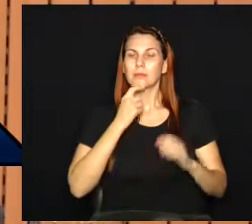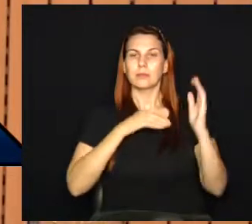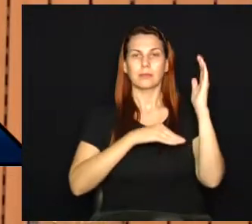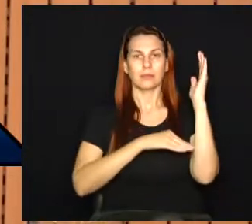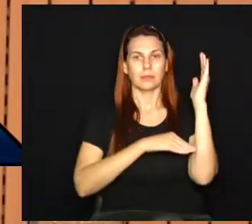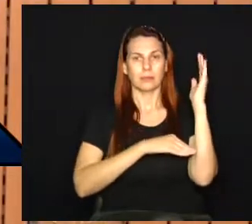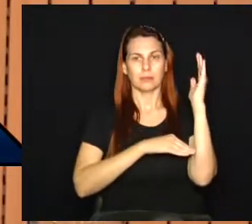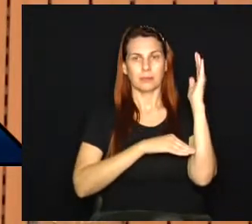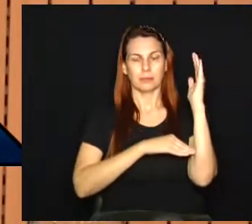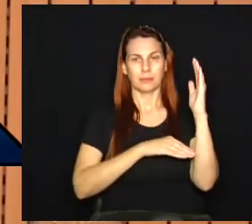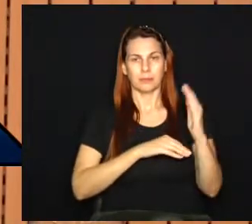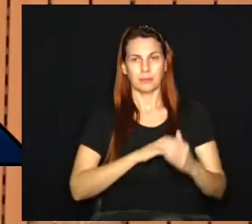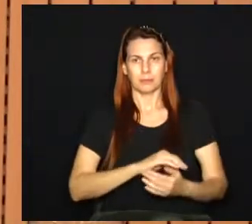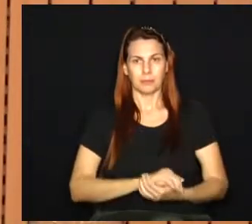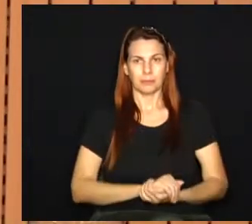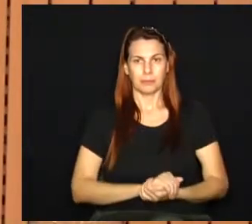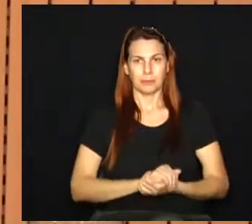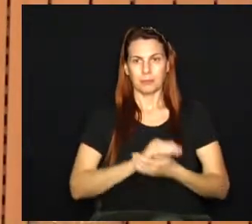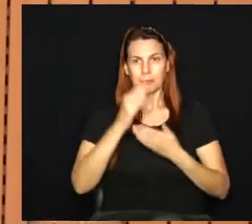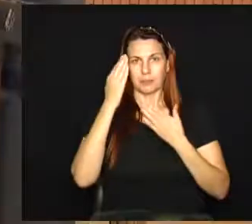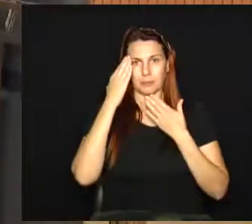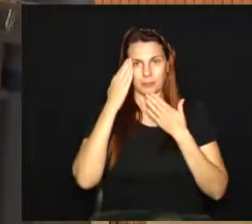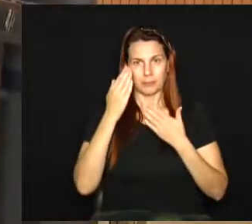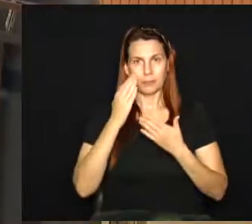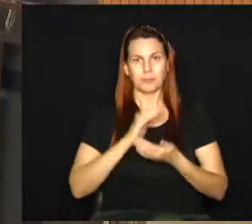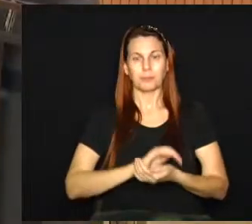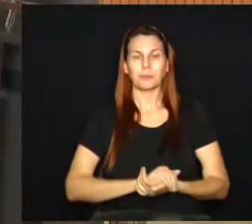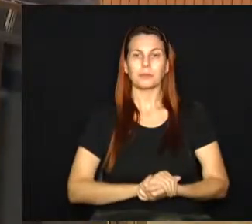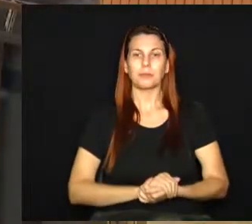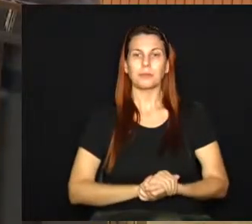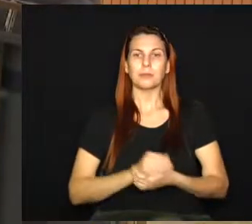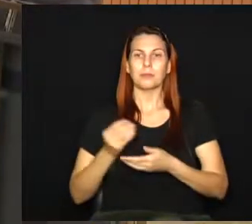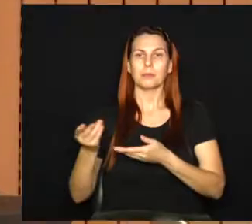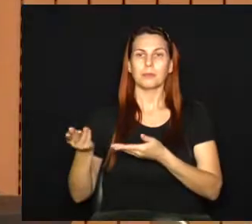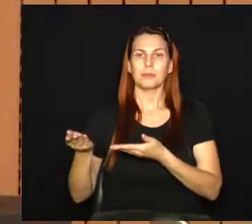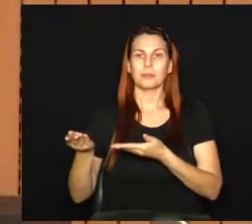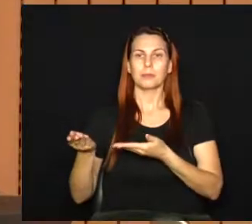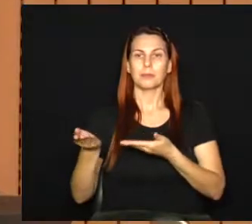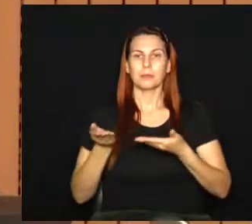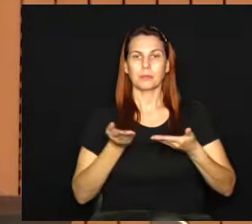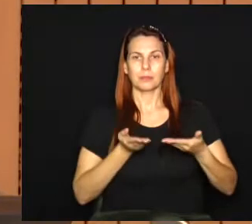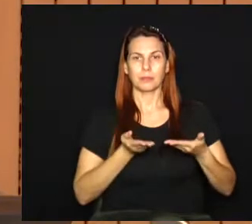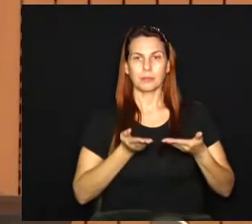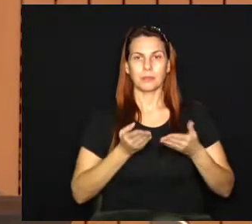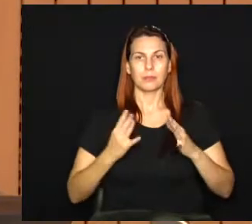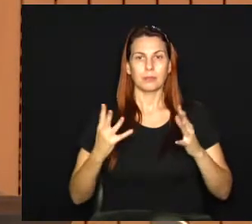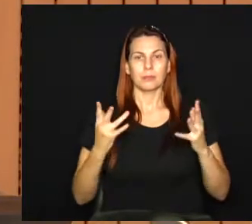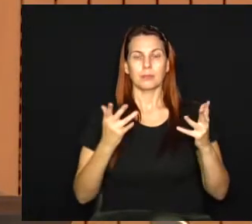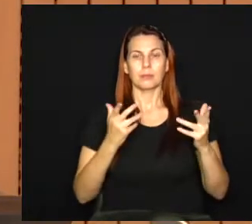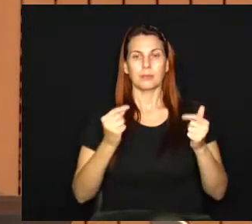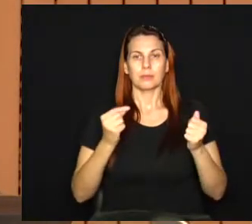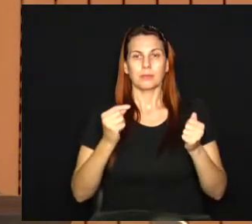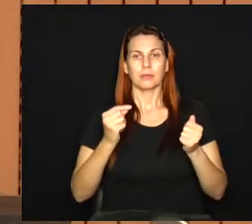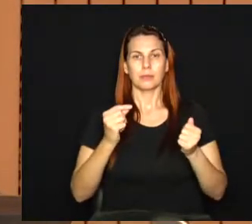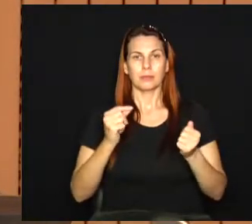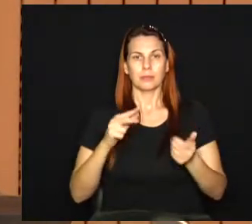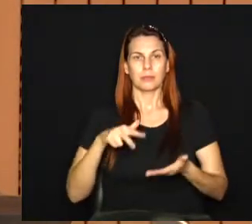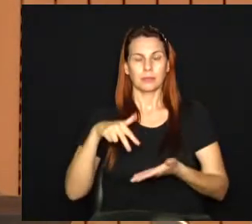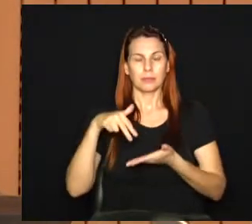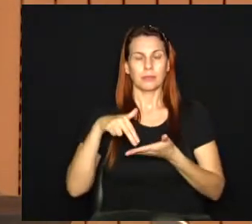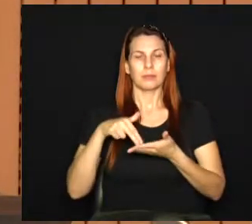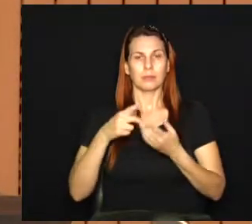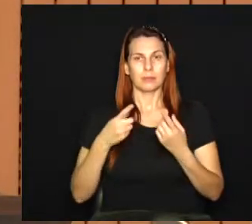de Campinas. Obrigado, vereador. Convidamos os presentes para a execução do Hino Nacional